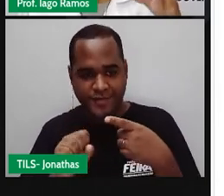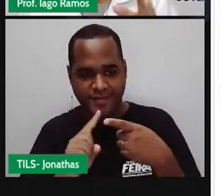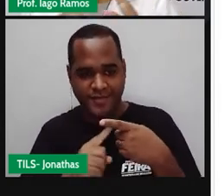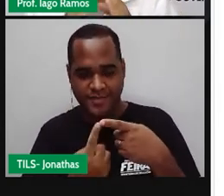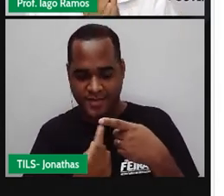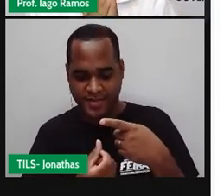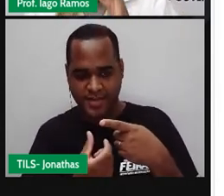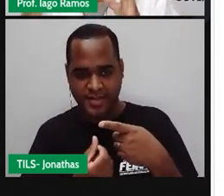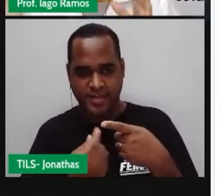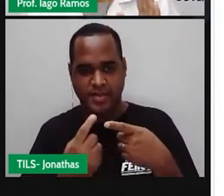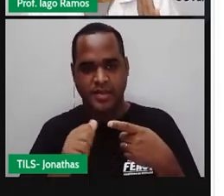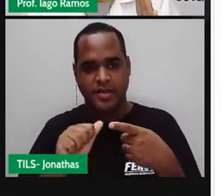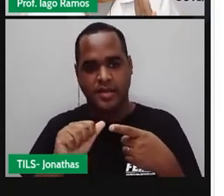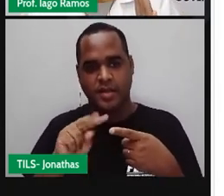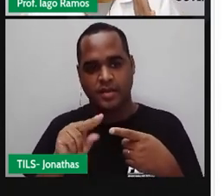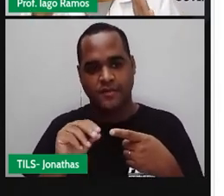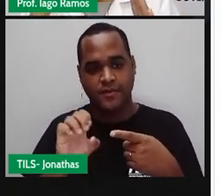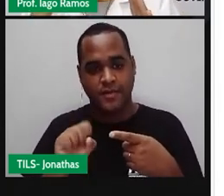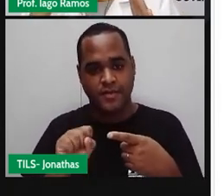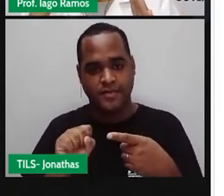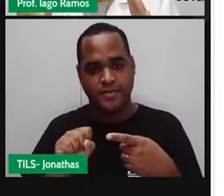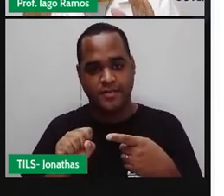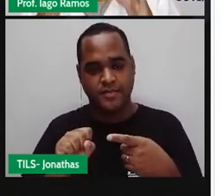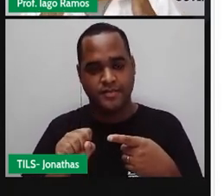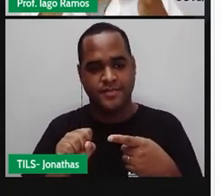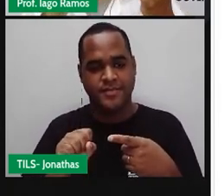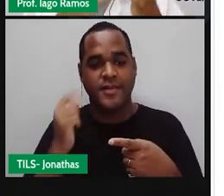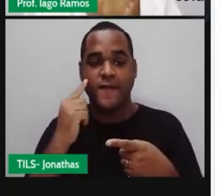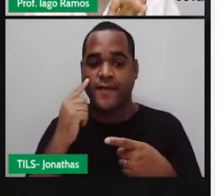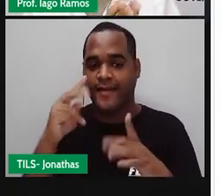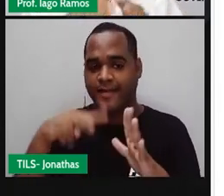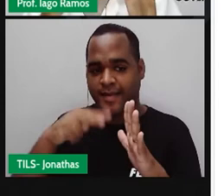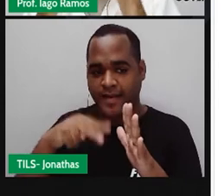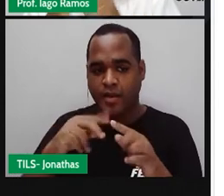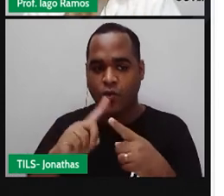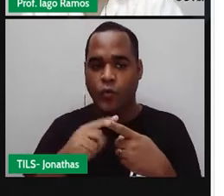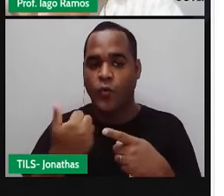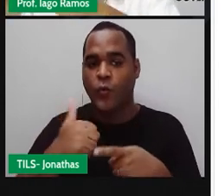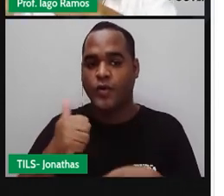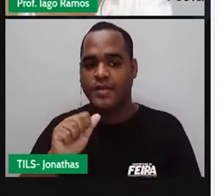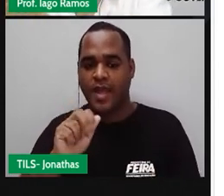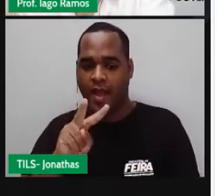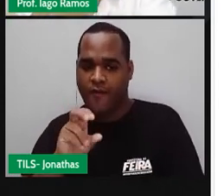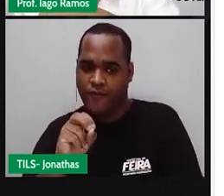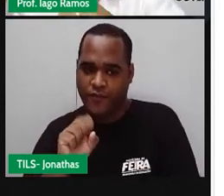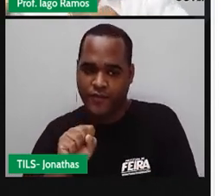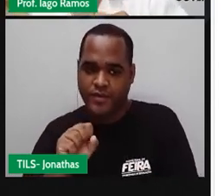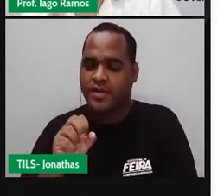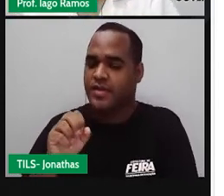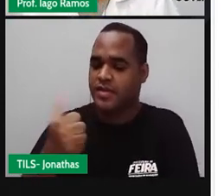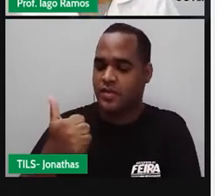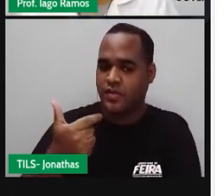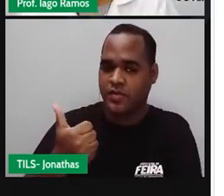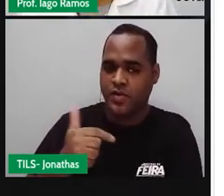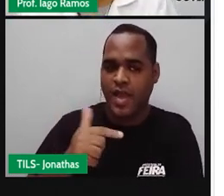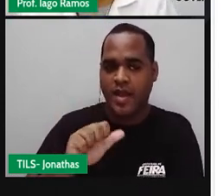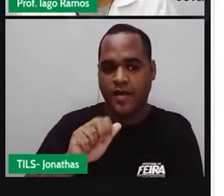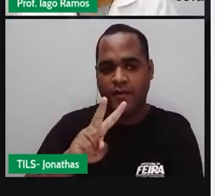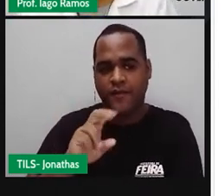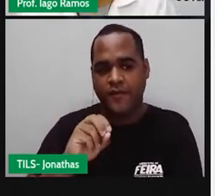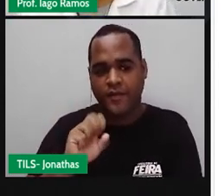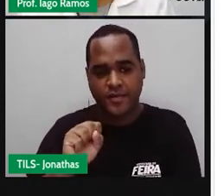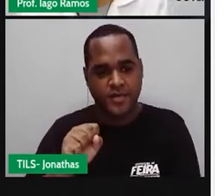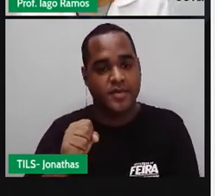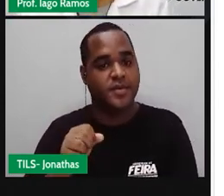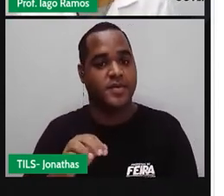embaixo o número passou de 10 a gente lê Onze avos doze avos 13 avos e assim vai então aqui